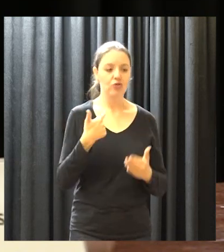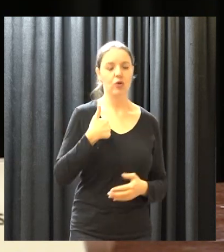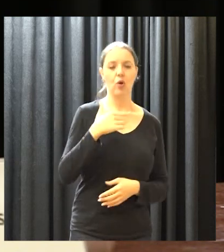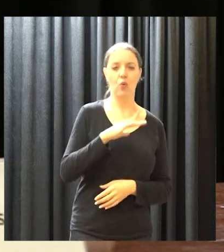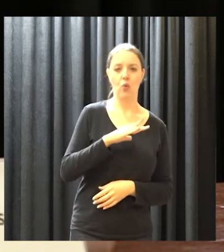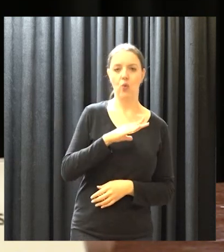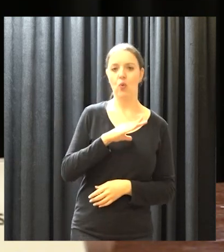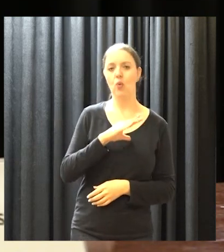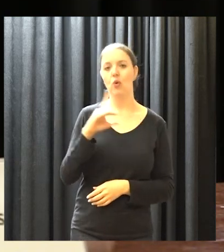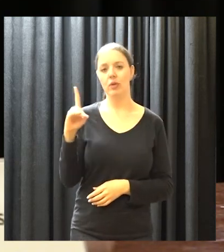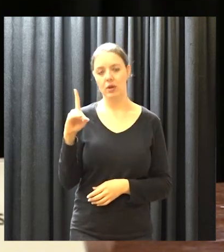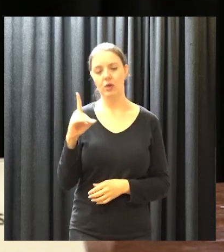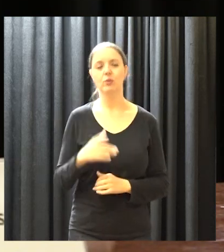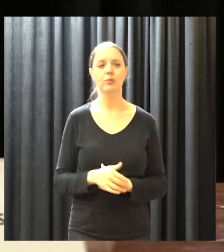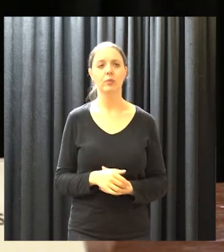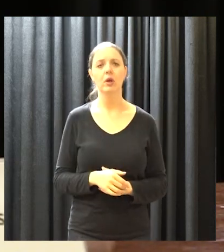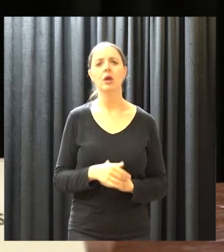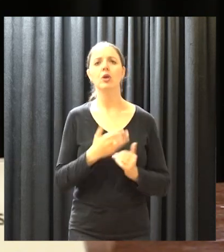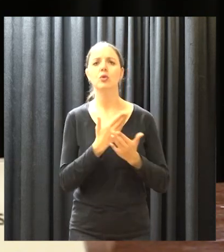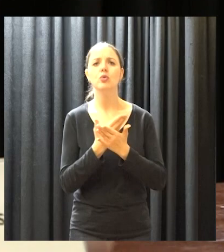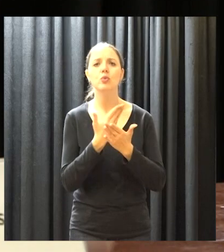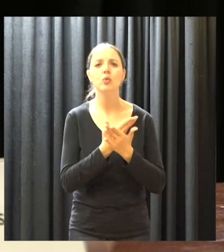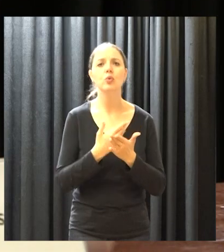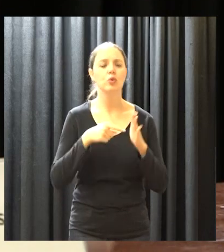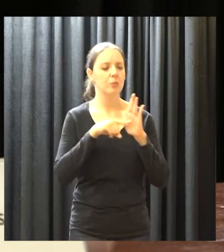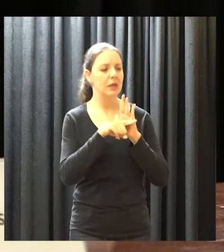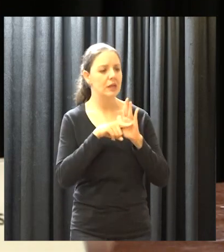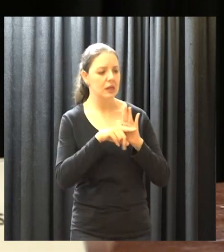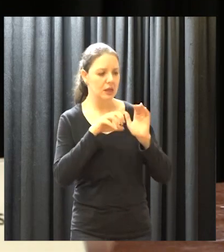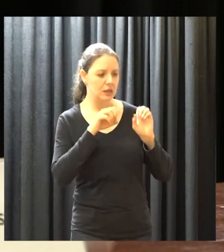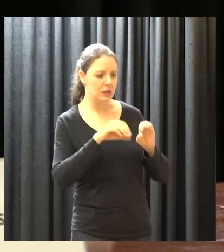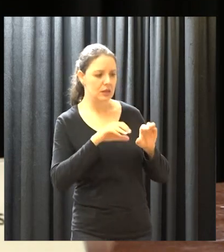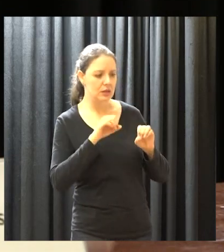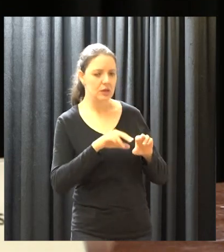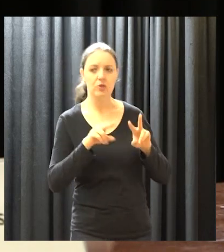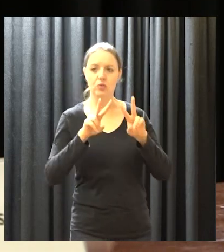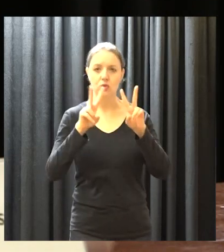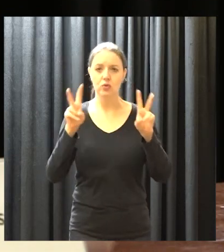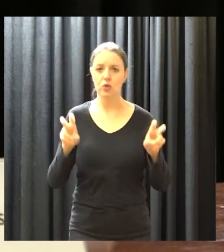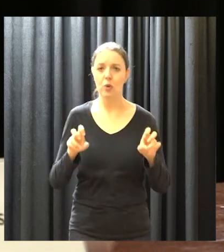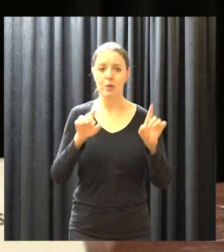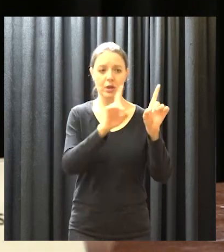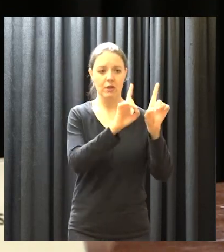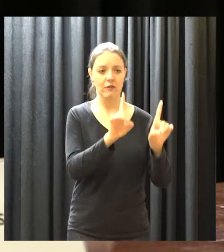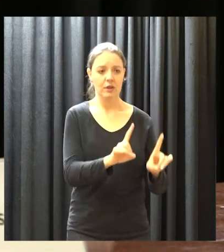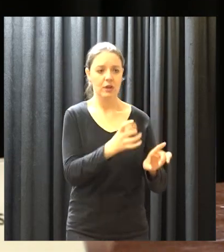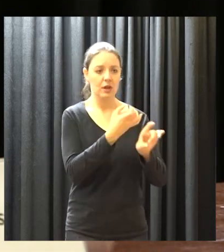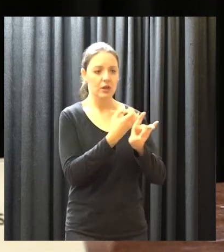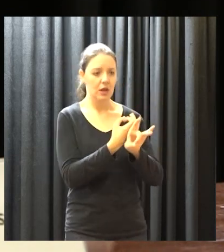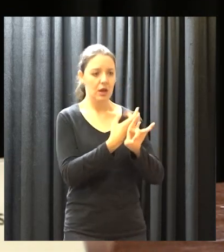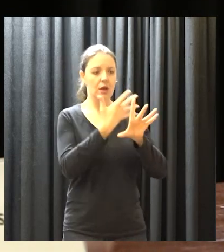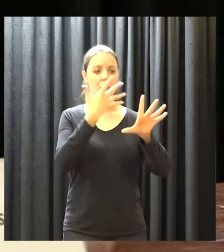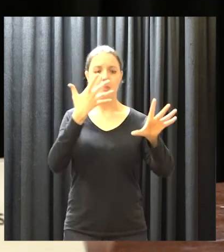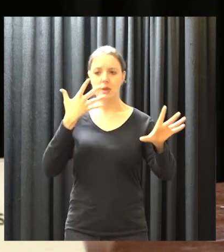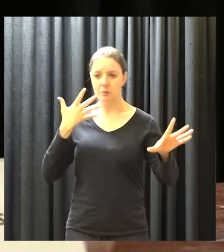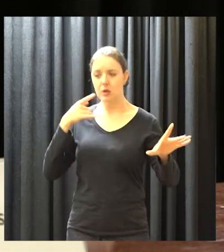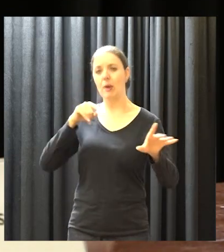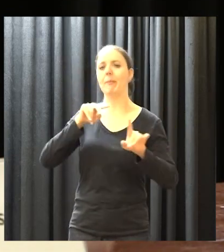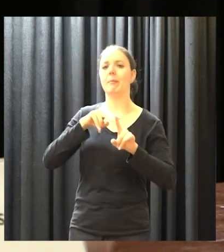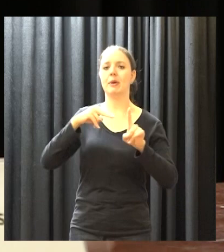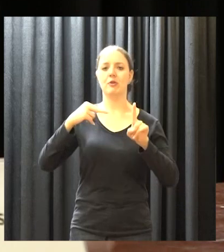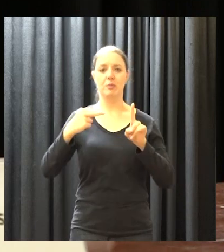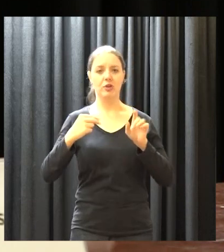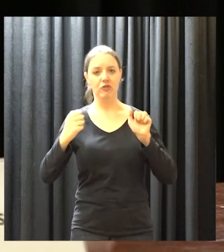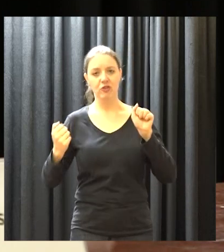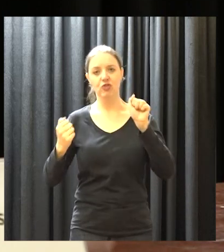e também atividades de ensino a partir de uma perspectiva emancipatória da deficiência, comprometida com a